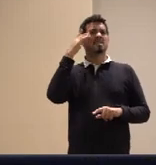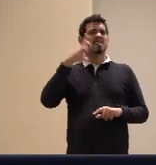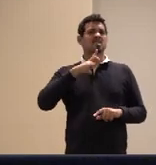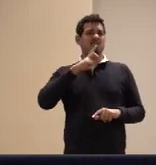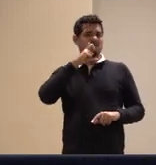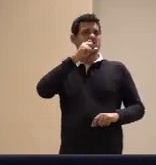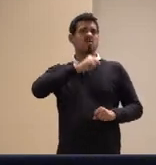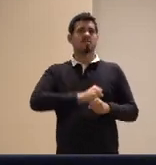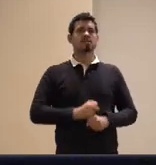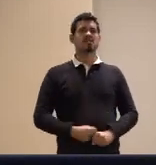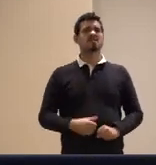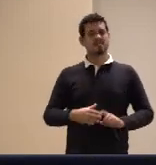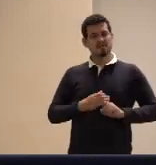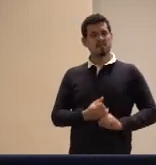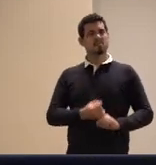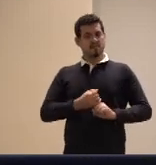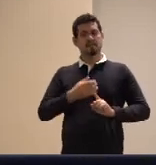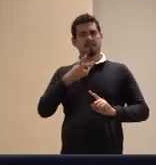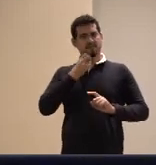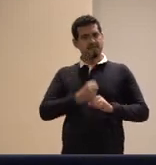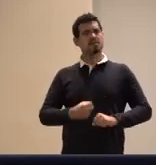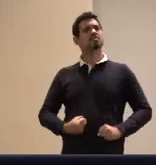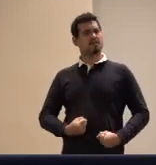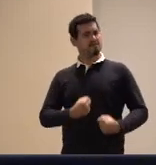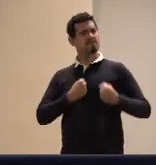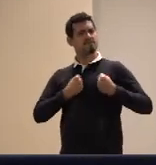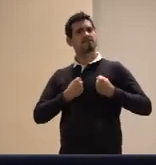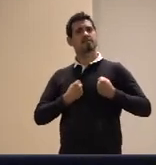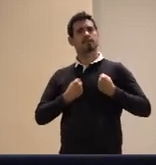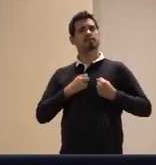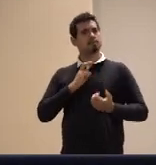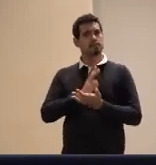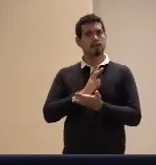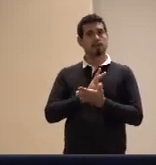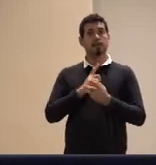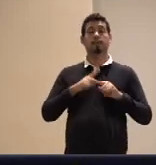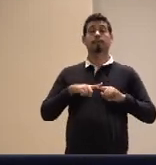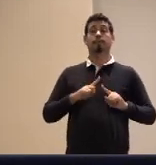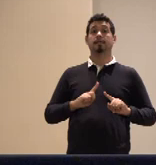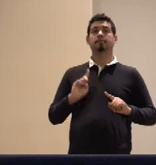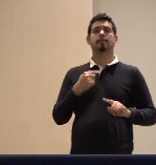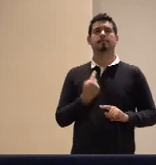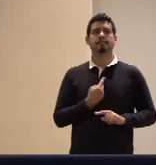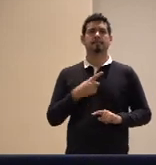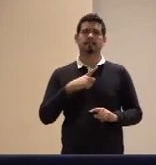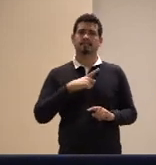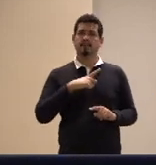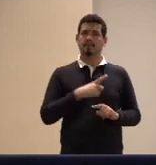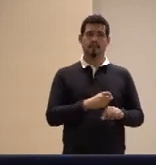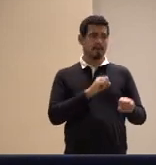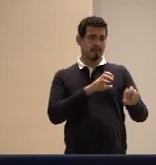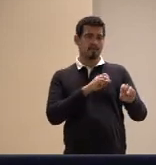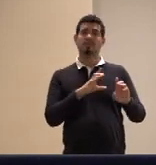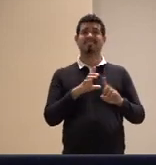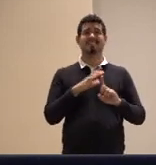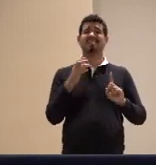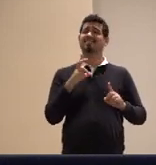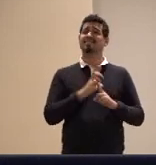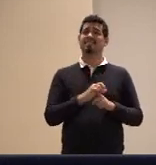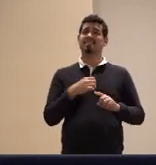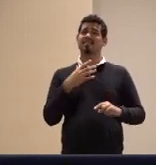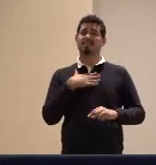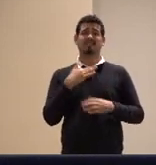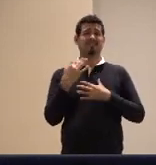o suficiente para ir para cima, ele ia. Então, a gente teve uma educadora que foi agredida, que quebrou dois